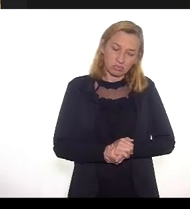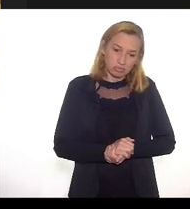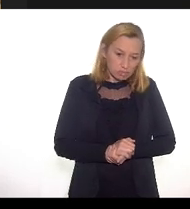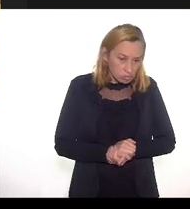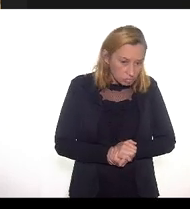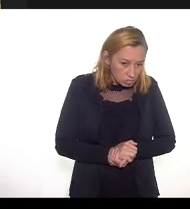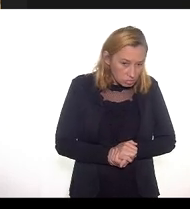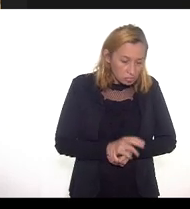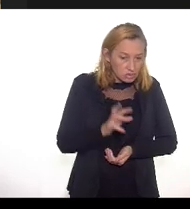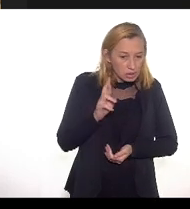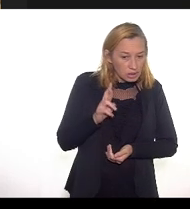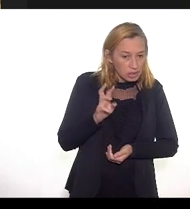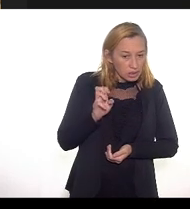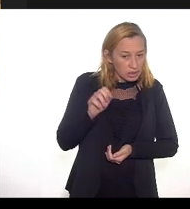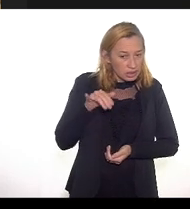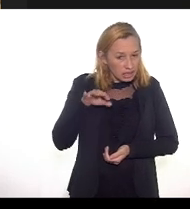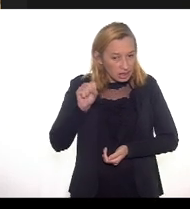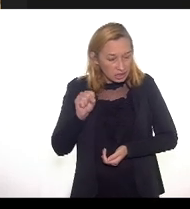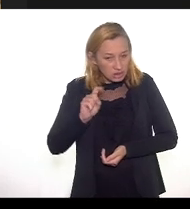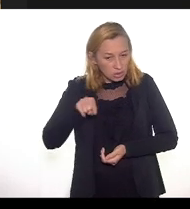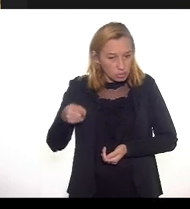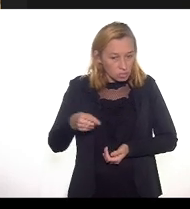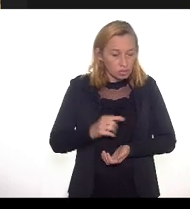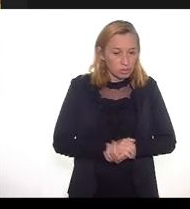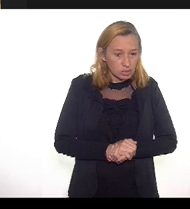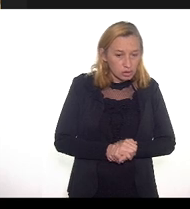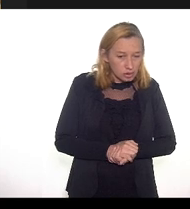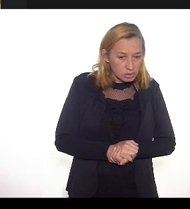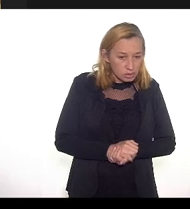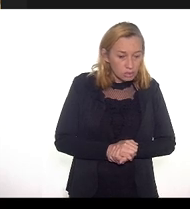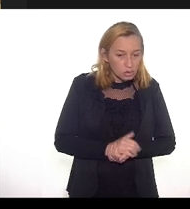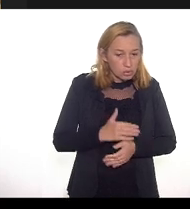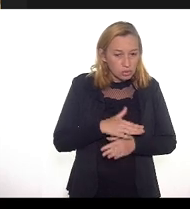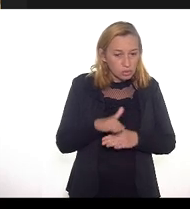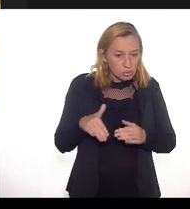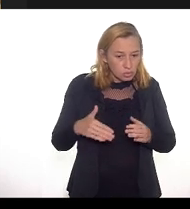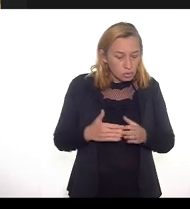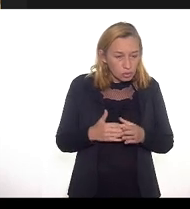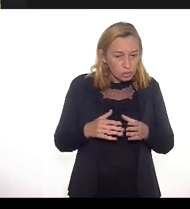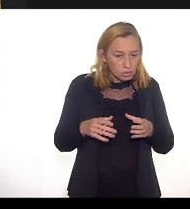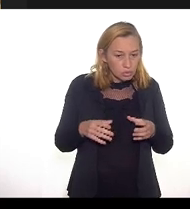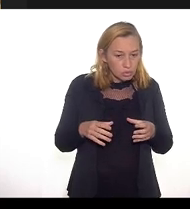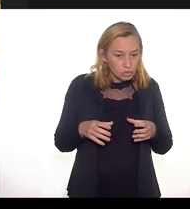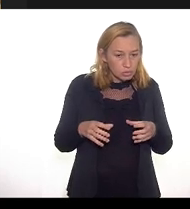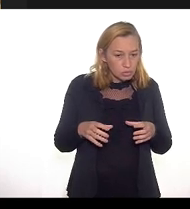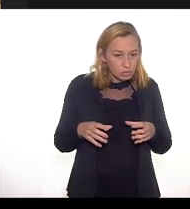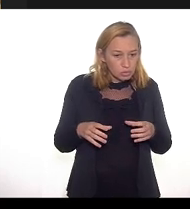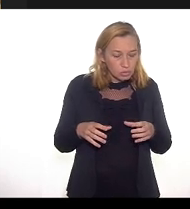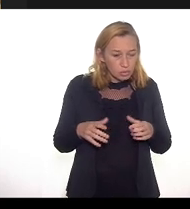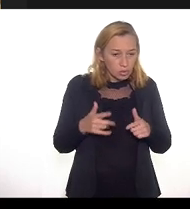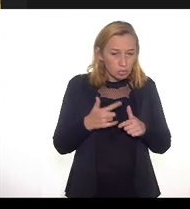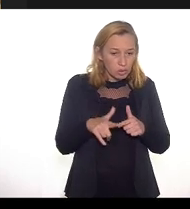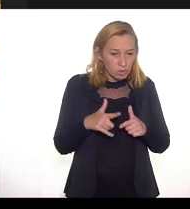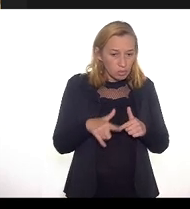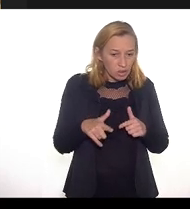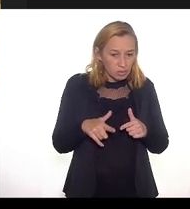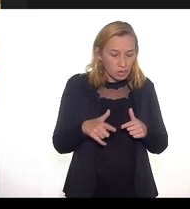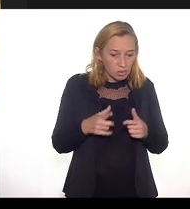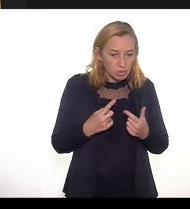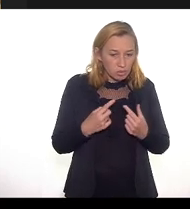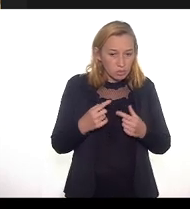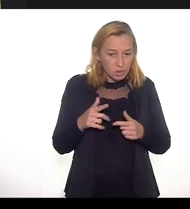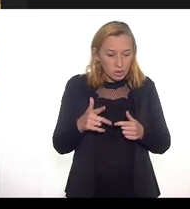problemas renais, enfim, né, todo um quadro mais extensivo causado pela